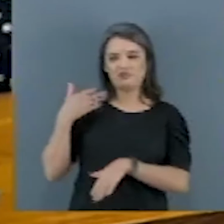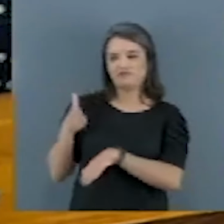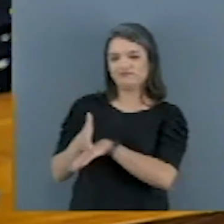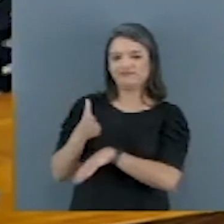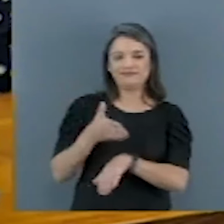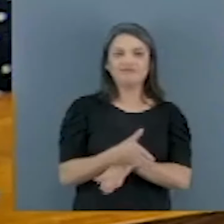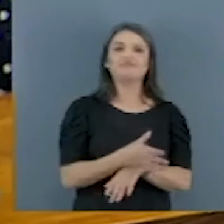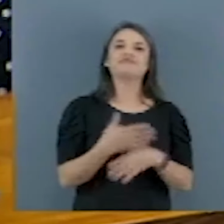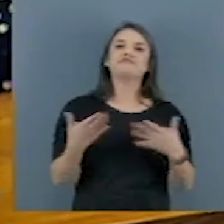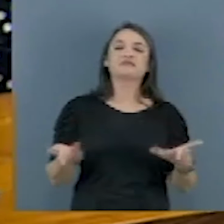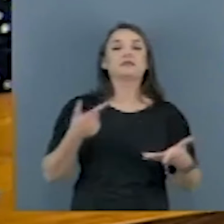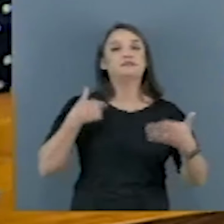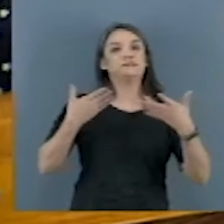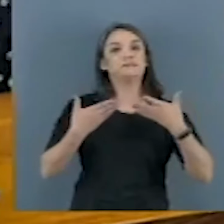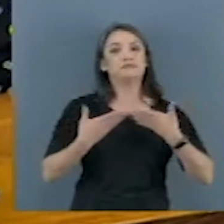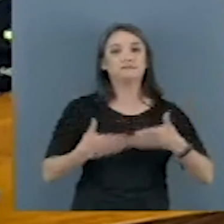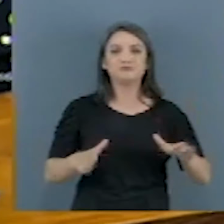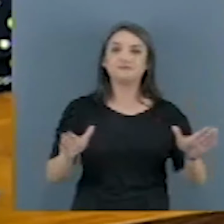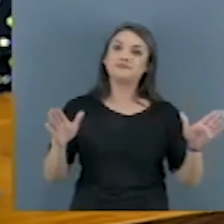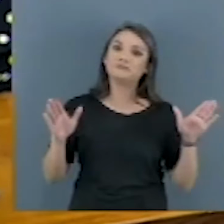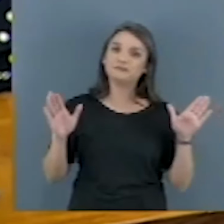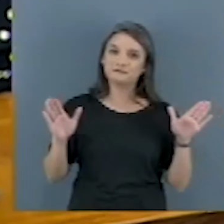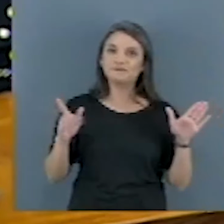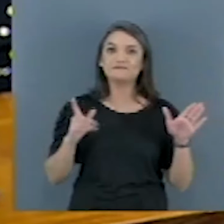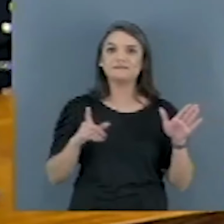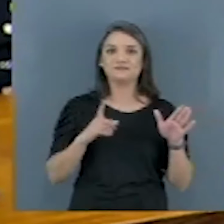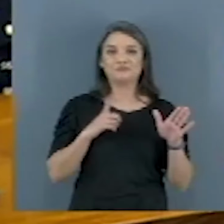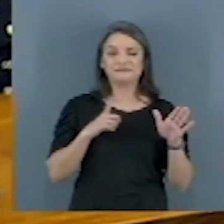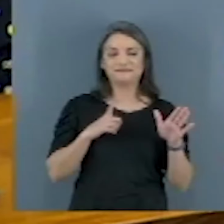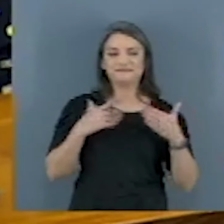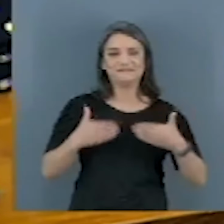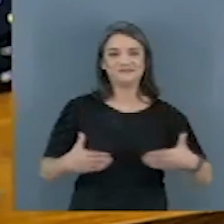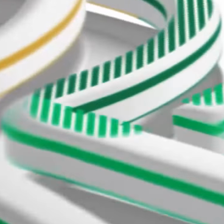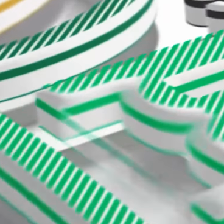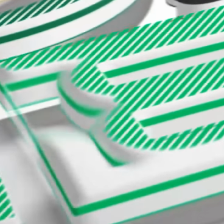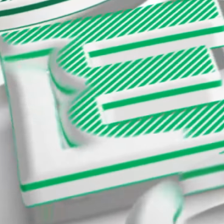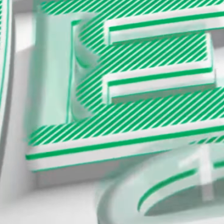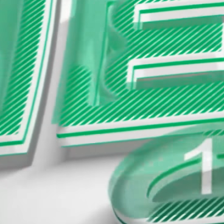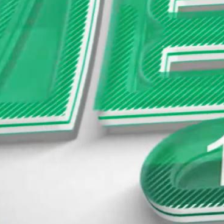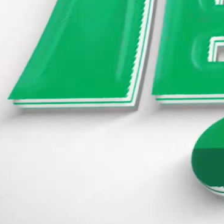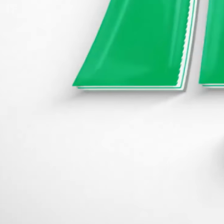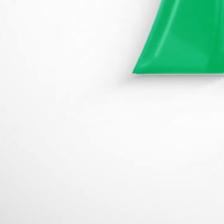me colocar à sua disposição, à disposição do seu Ministério. Obrigado.